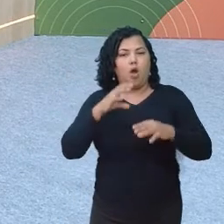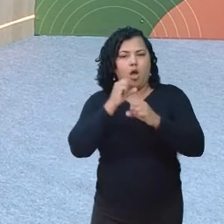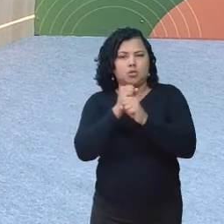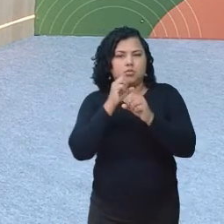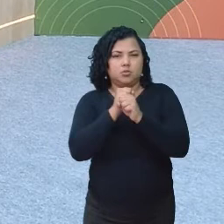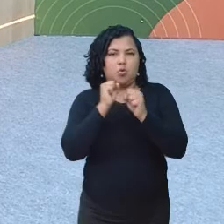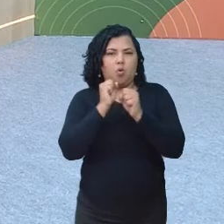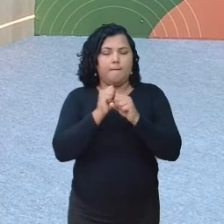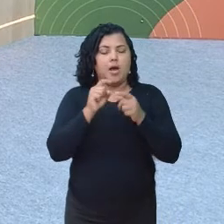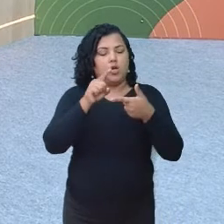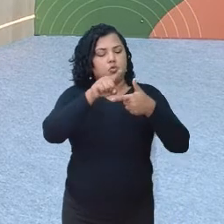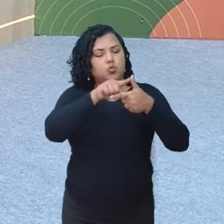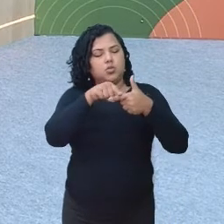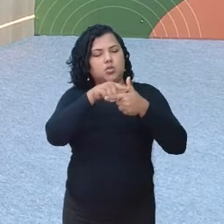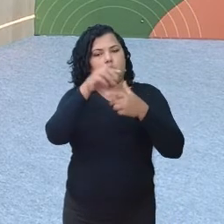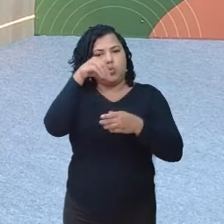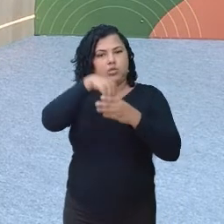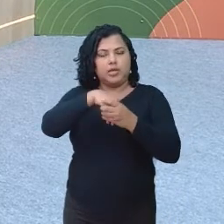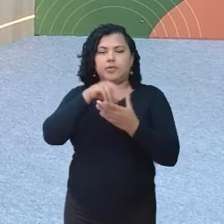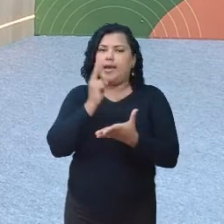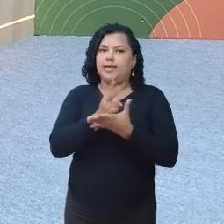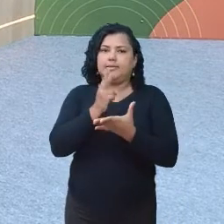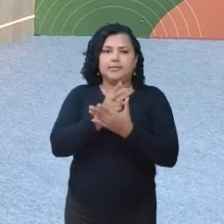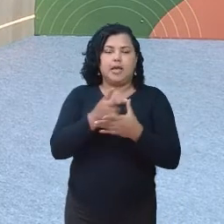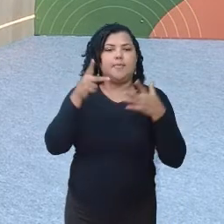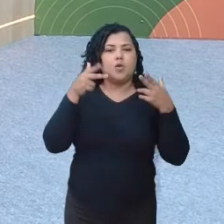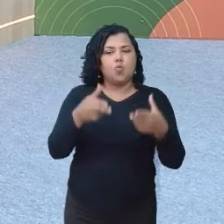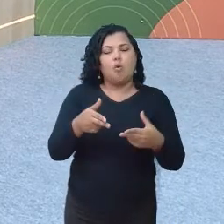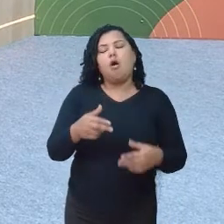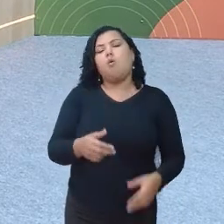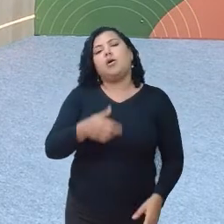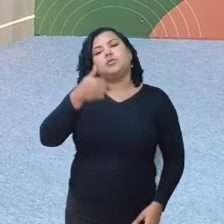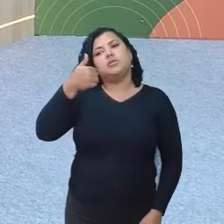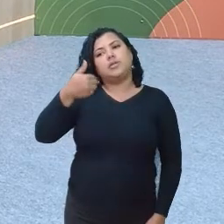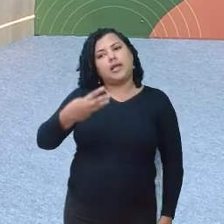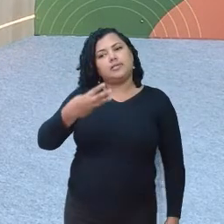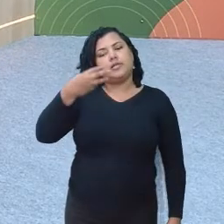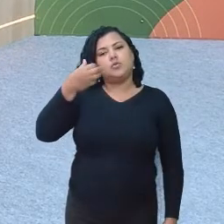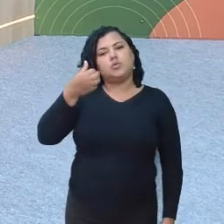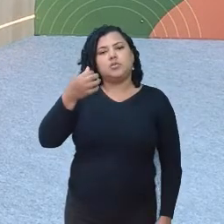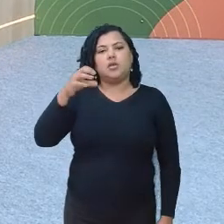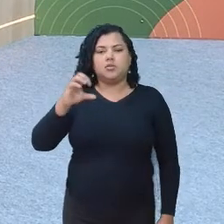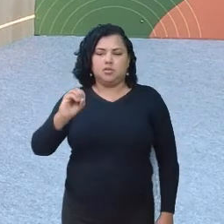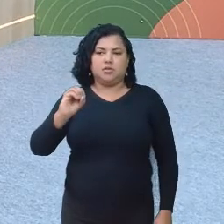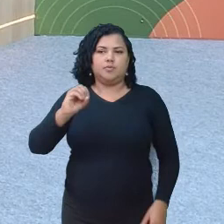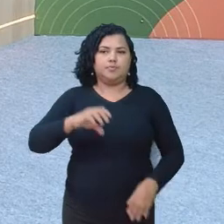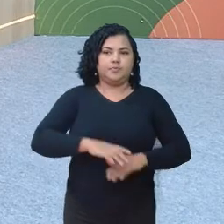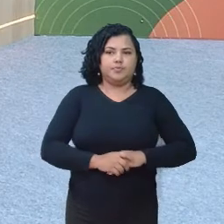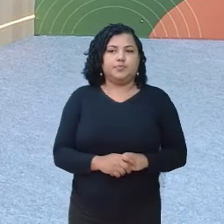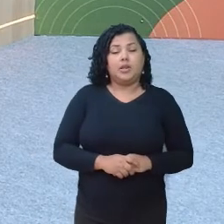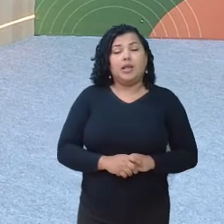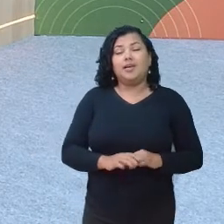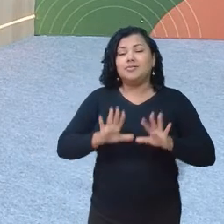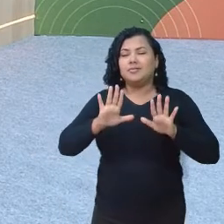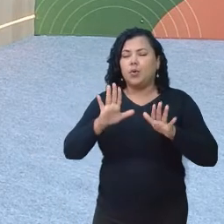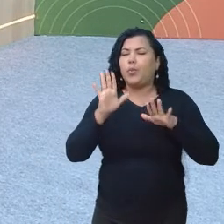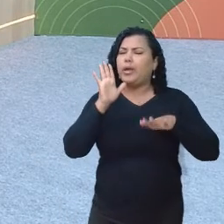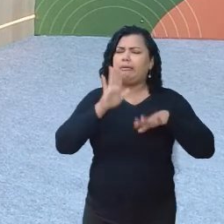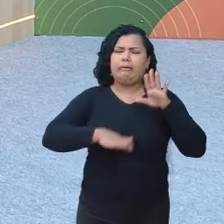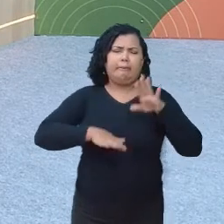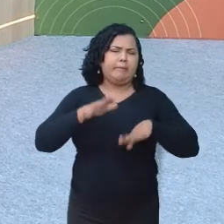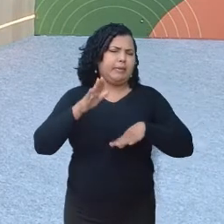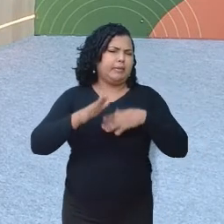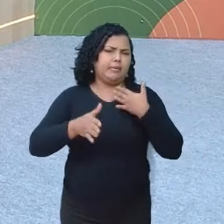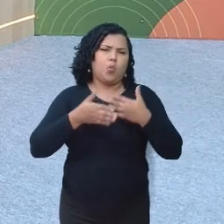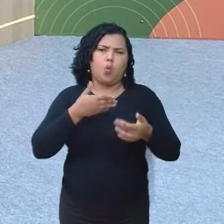internos é sempre igual a 360 graus. Então o que eu estou mostrando ali é que, independente do quadrilátero que